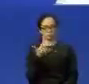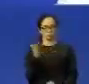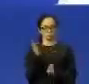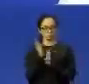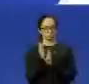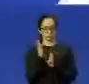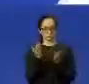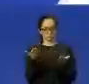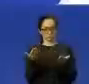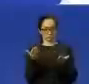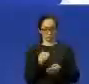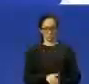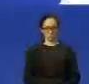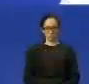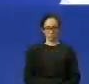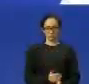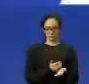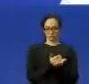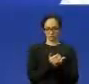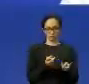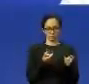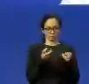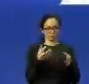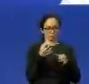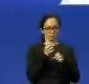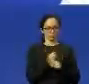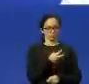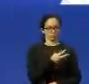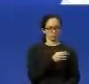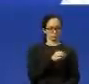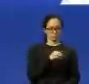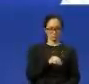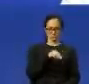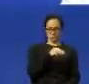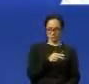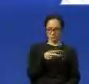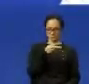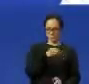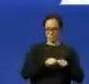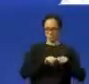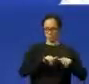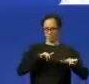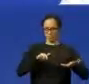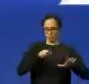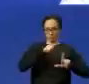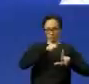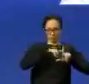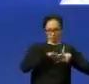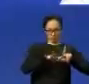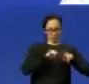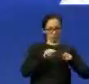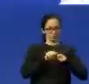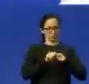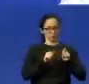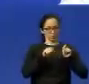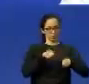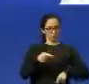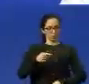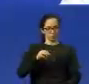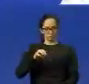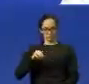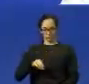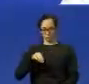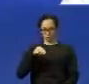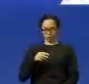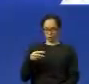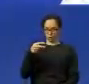Então, ali, inicialmente, como se prevê 200 metros quadrados de painéis geradores de energia elétrica, 100 metros quadrados do hospital